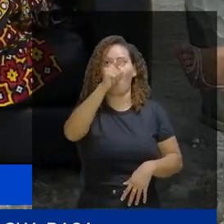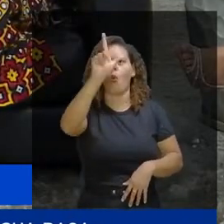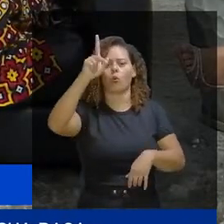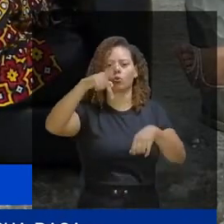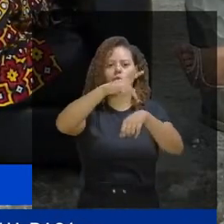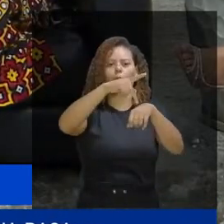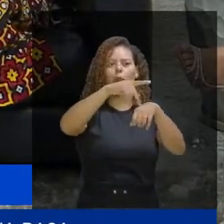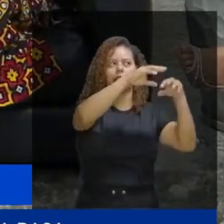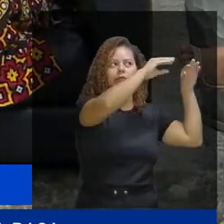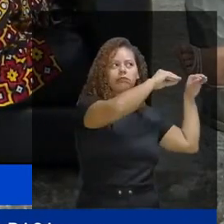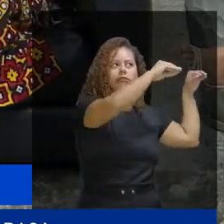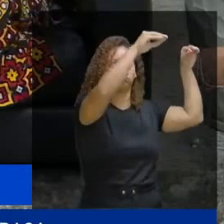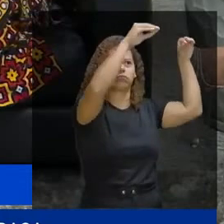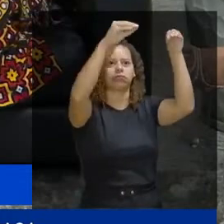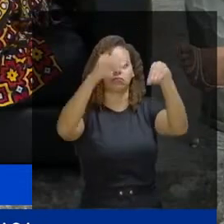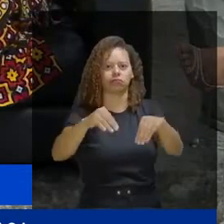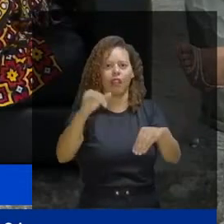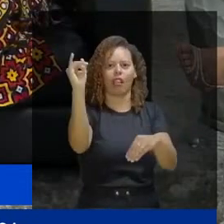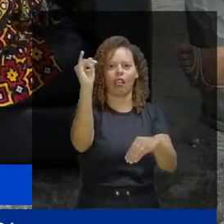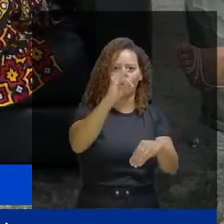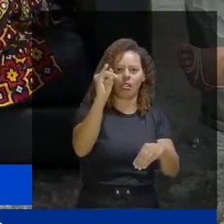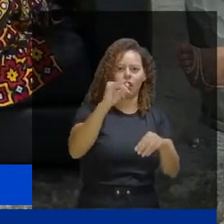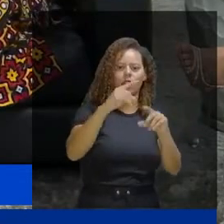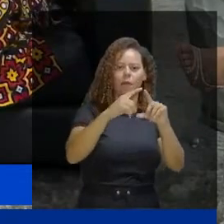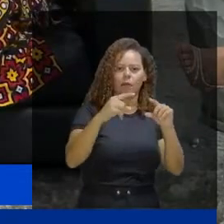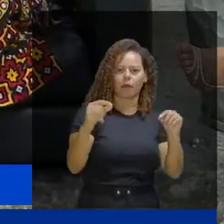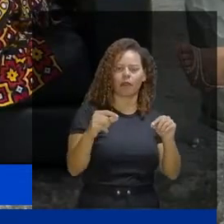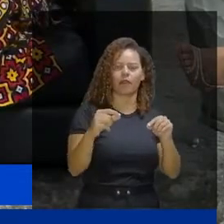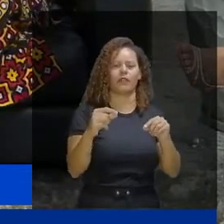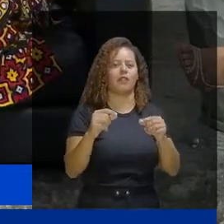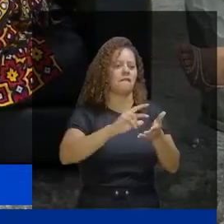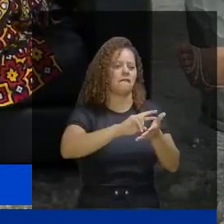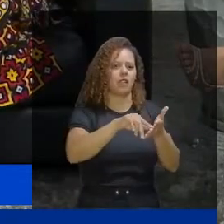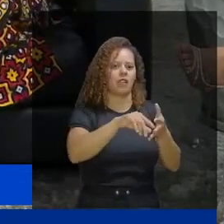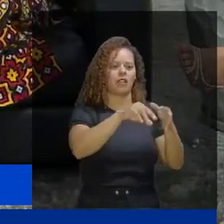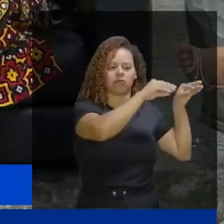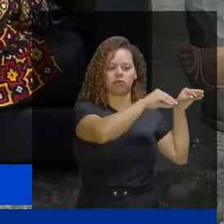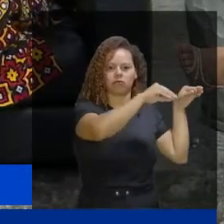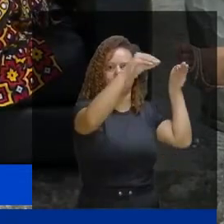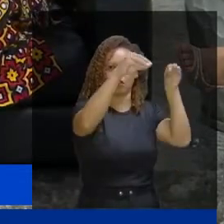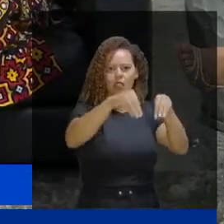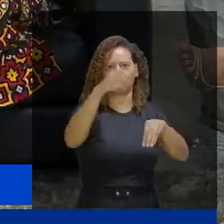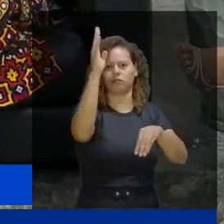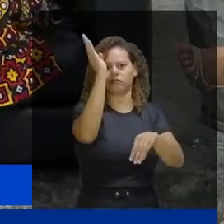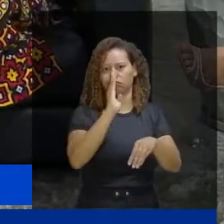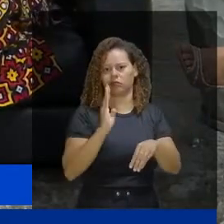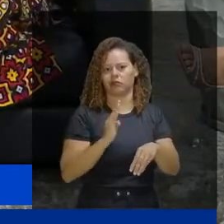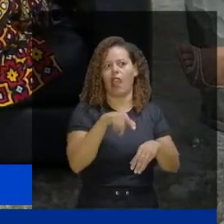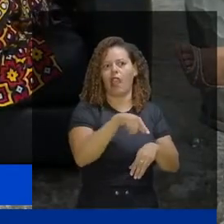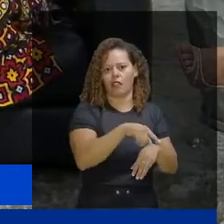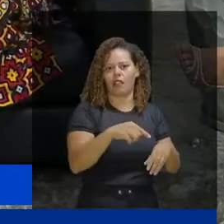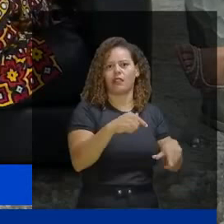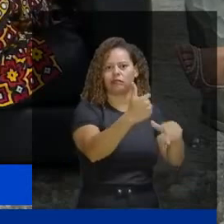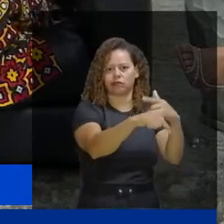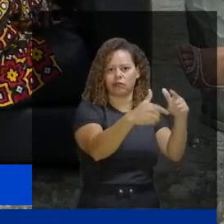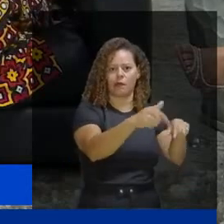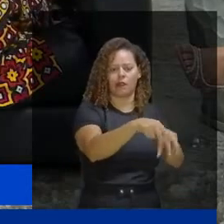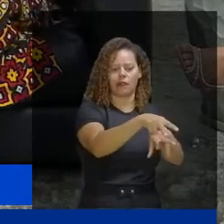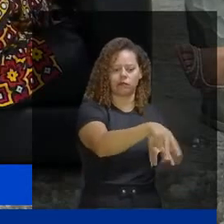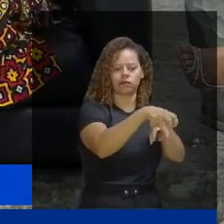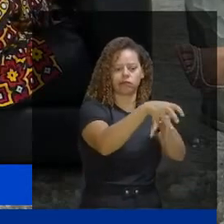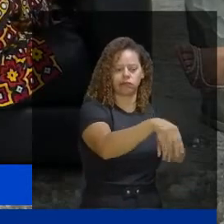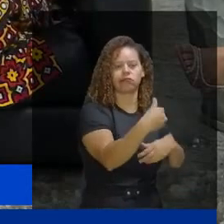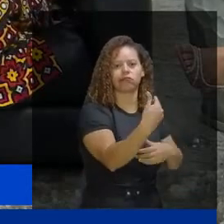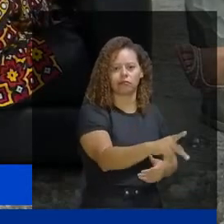colonos, deixando os nossos negros na periferia, morando em favelas, morando hoje aqui em ponte, alguns